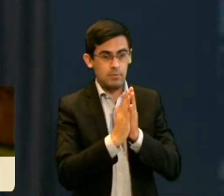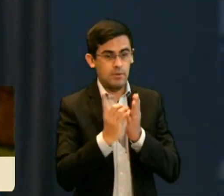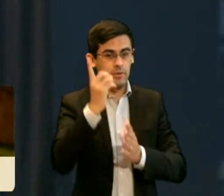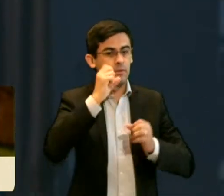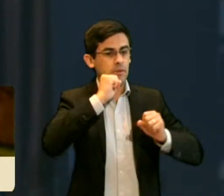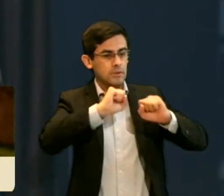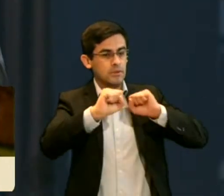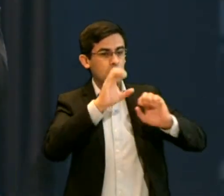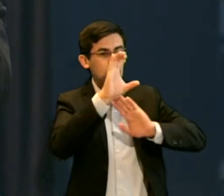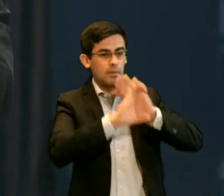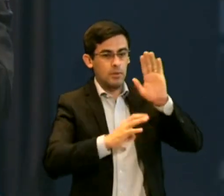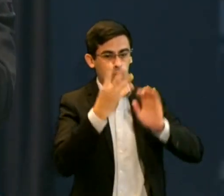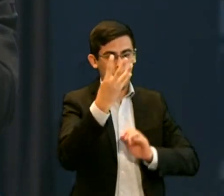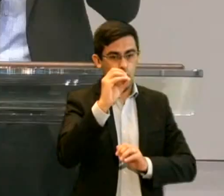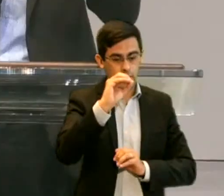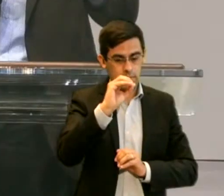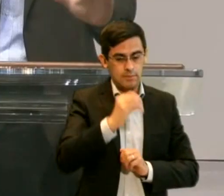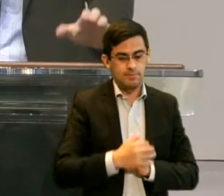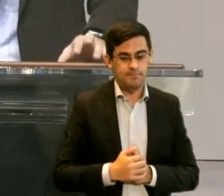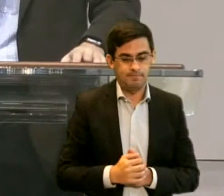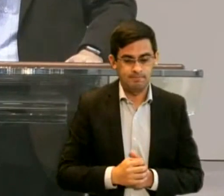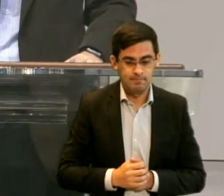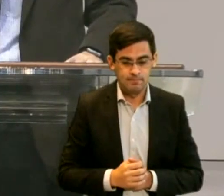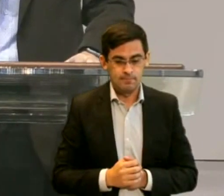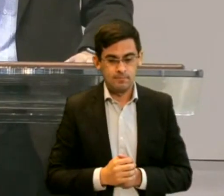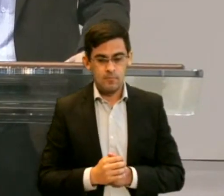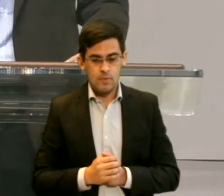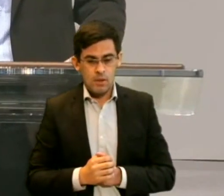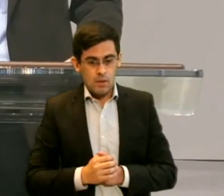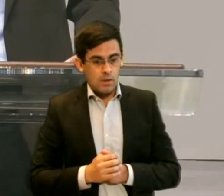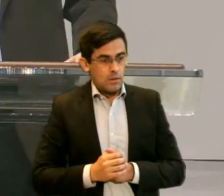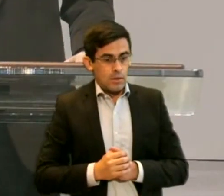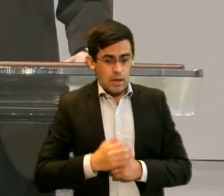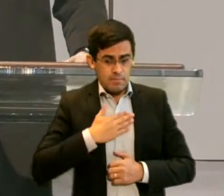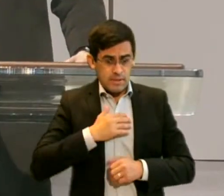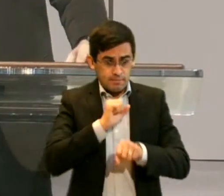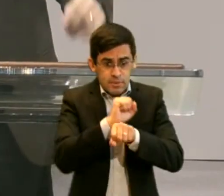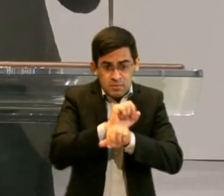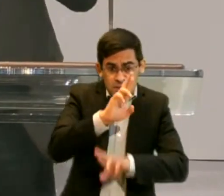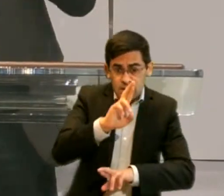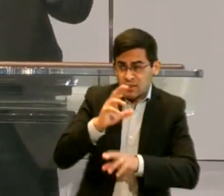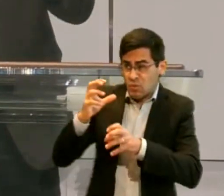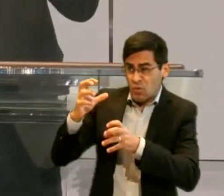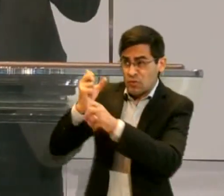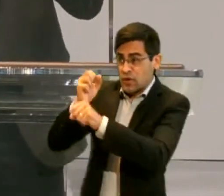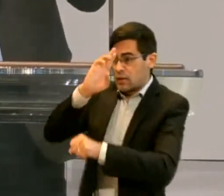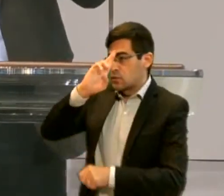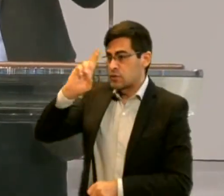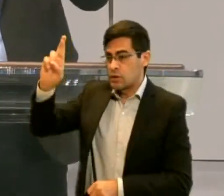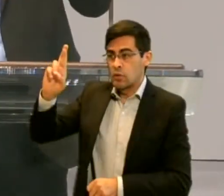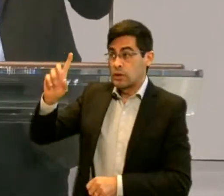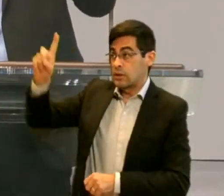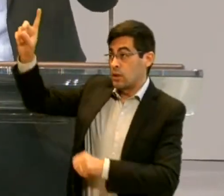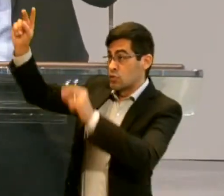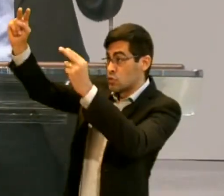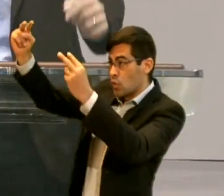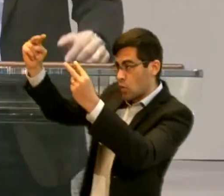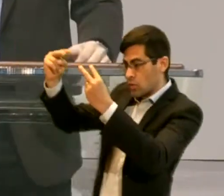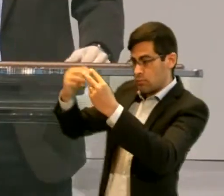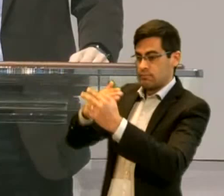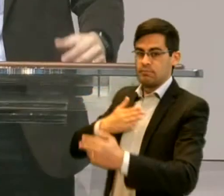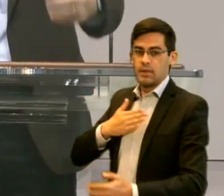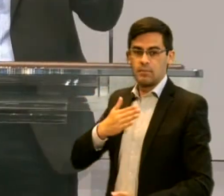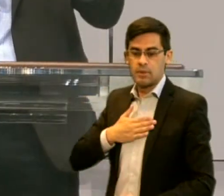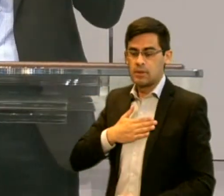Senhor: coloquei toda a minha esperança no Senhor, e Ele se inclinou para